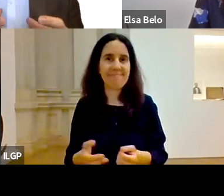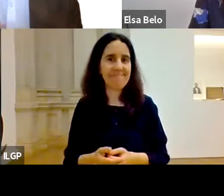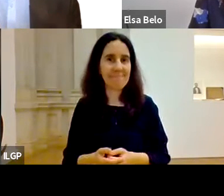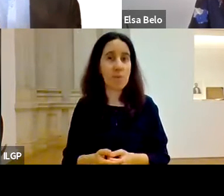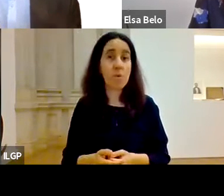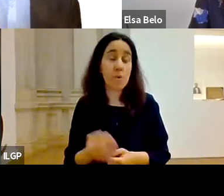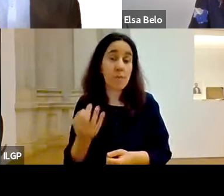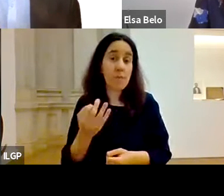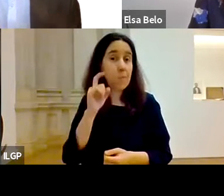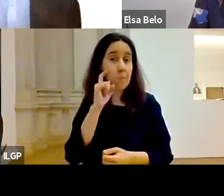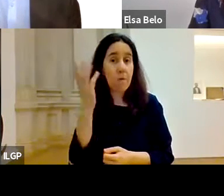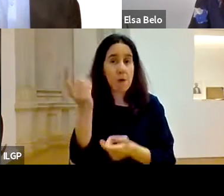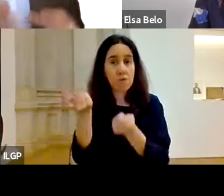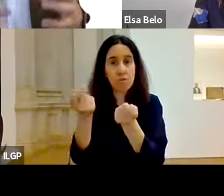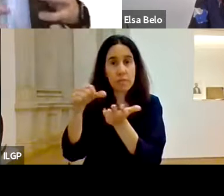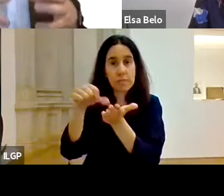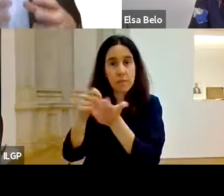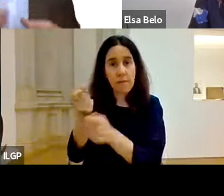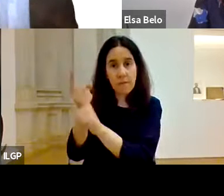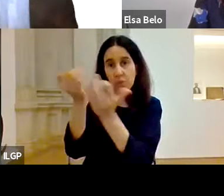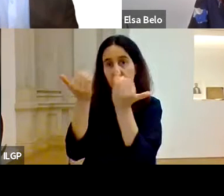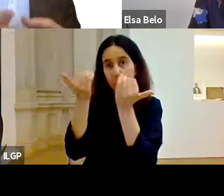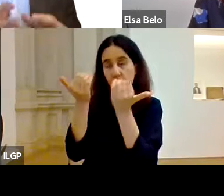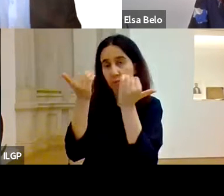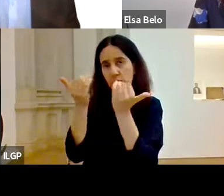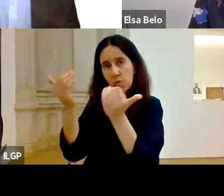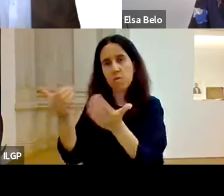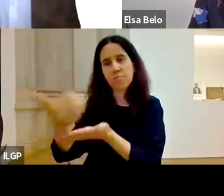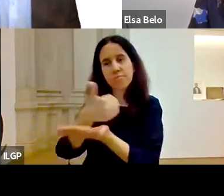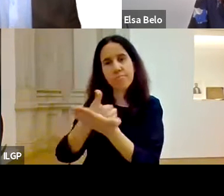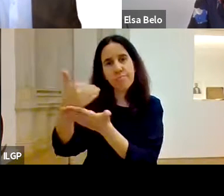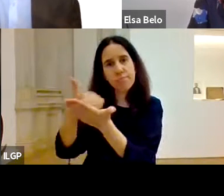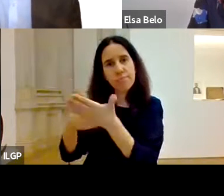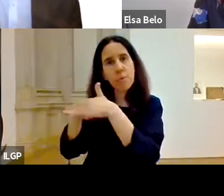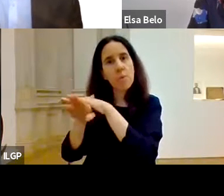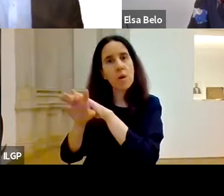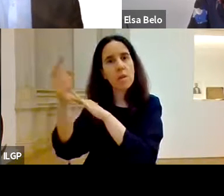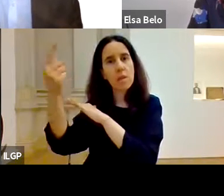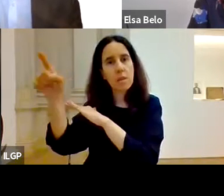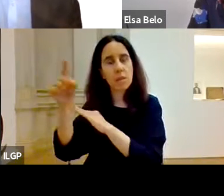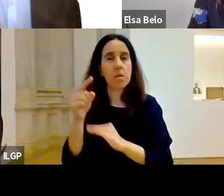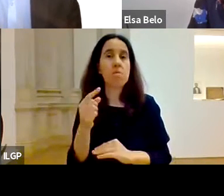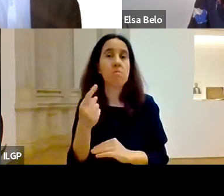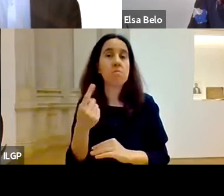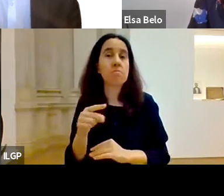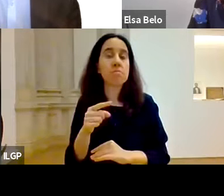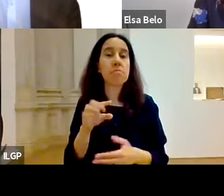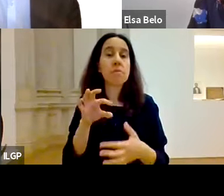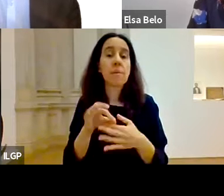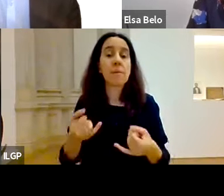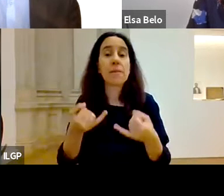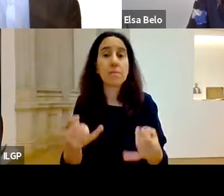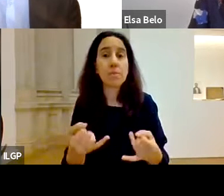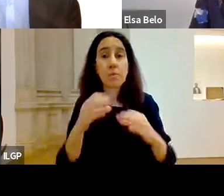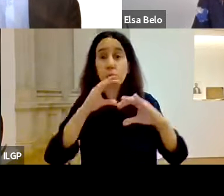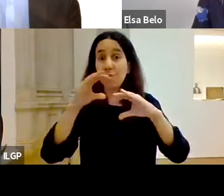caso é assegurada a gestão central da informação, o acervo documental fica guardado, quando muito, depois as ferramentas de